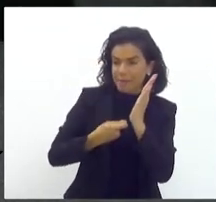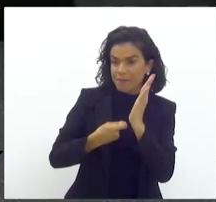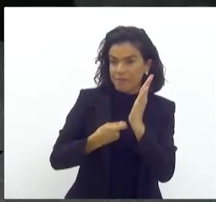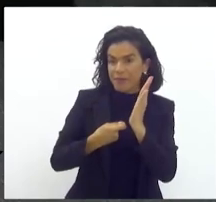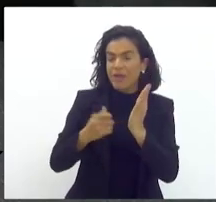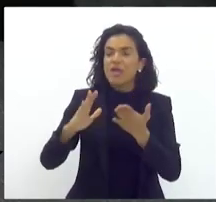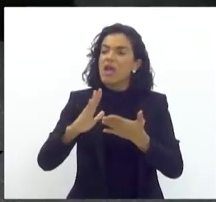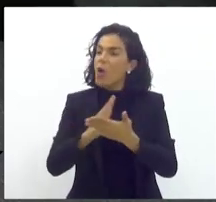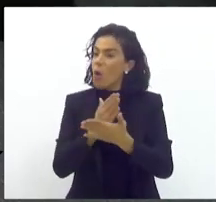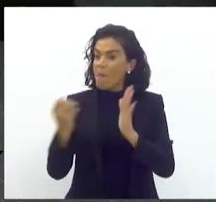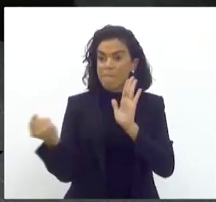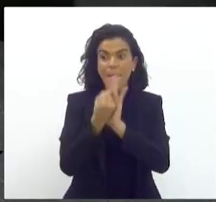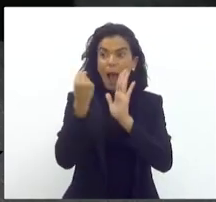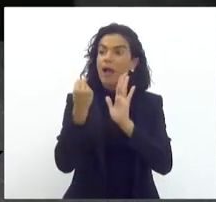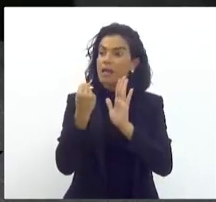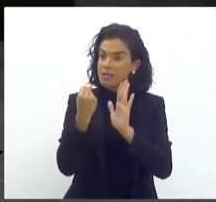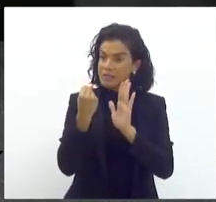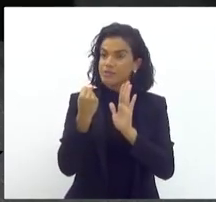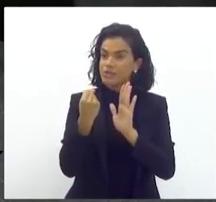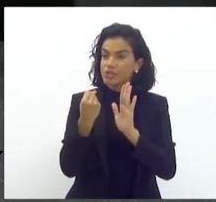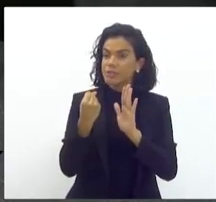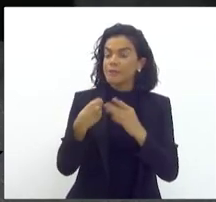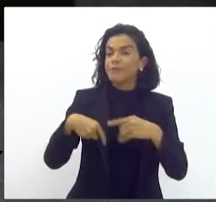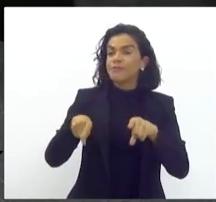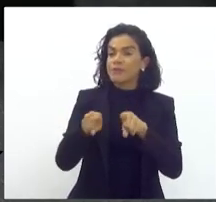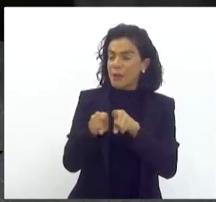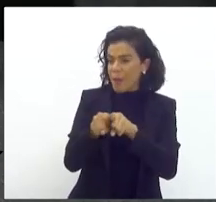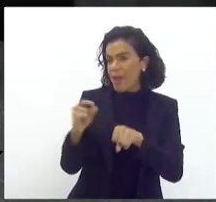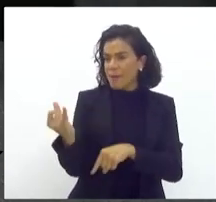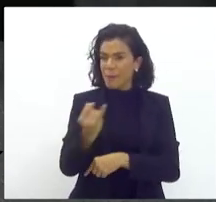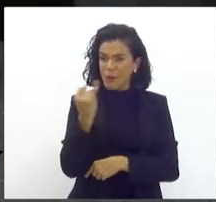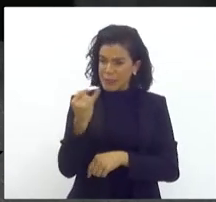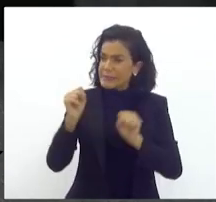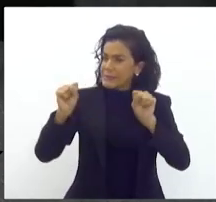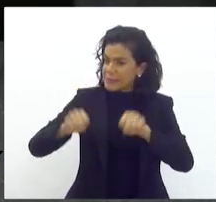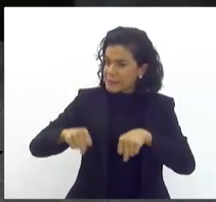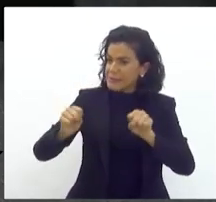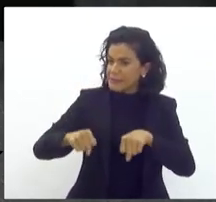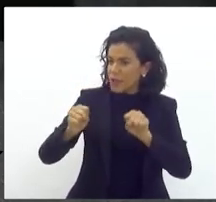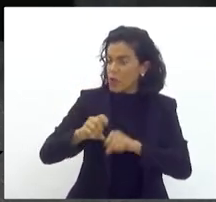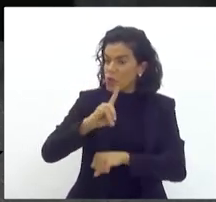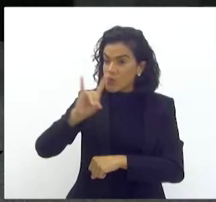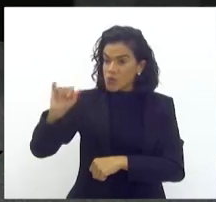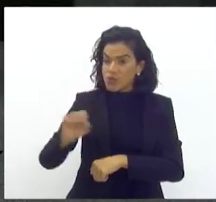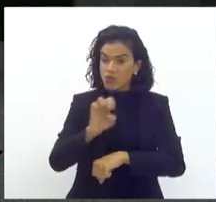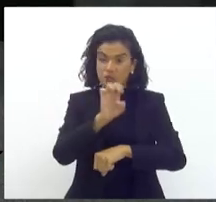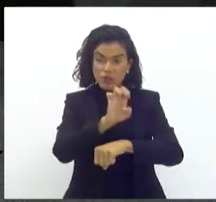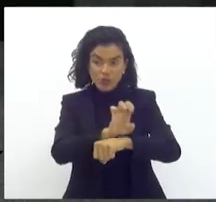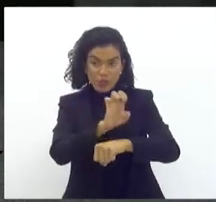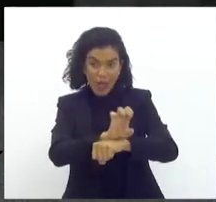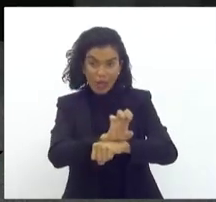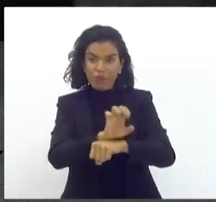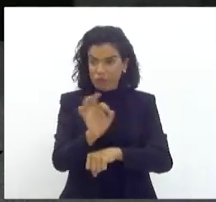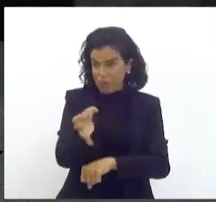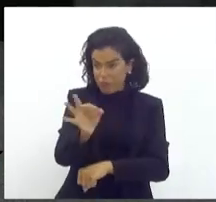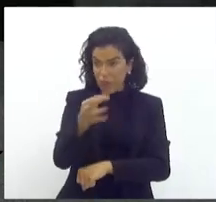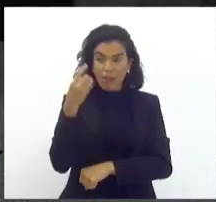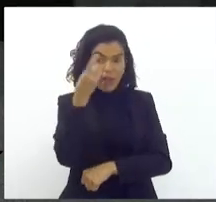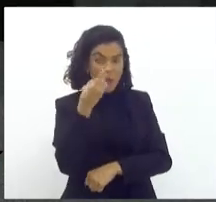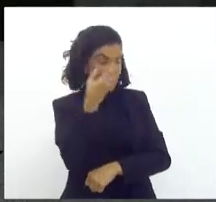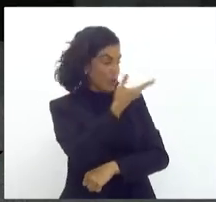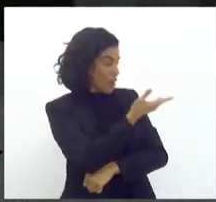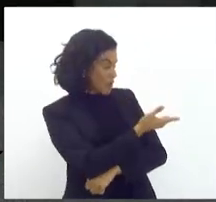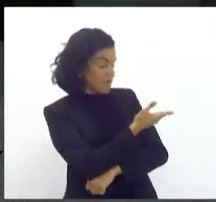algo muito marcante né e é importante sim tem um dia Estadual deputada Verônica